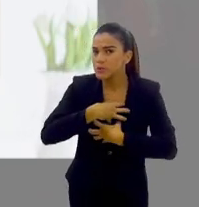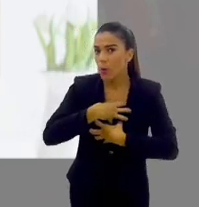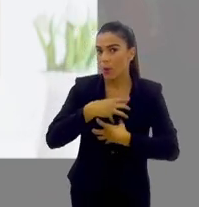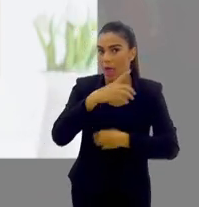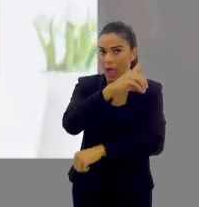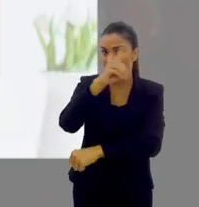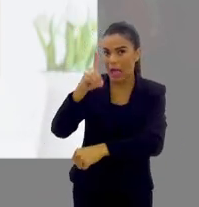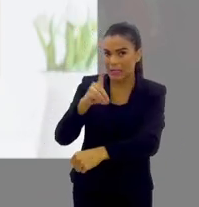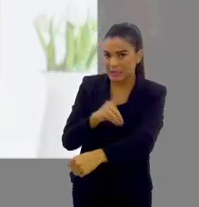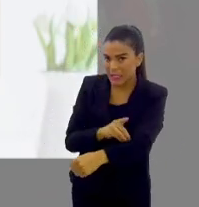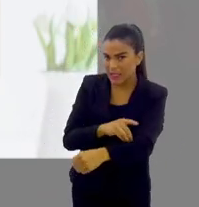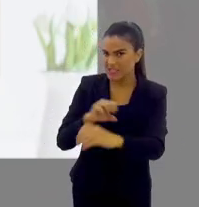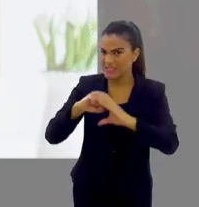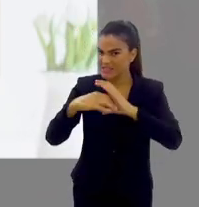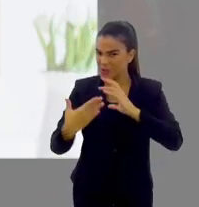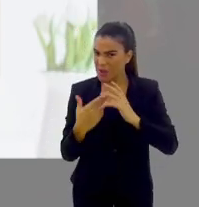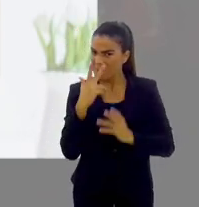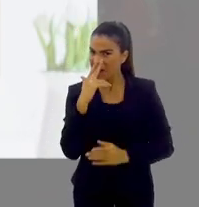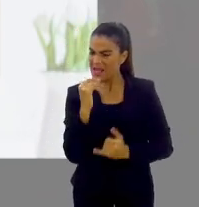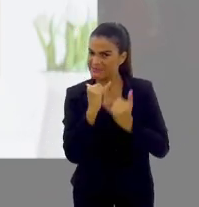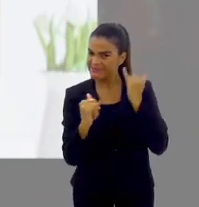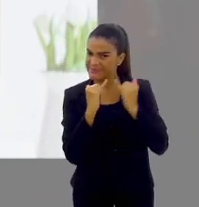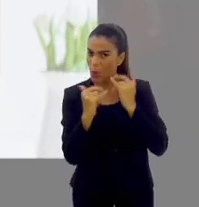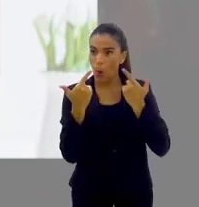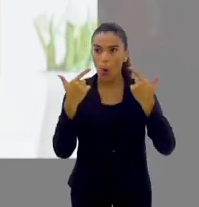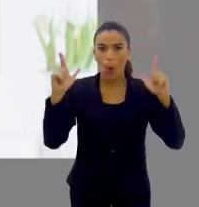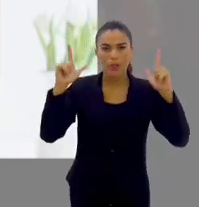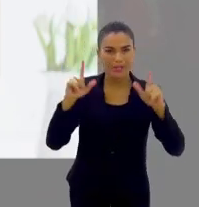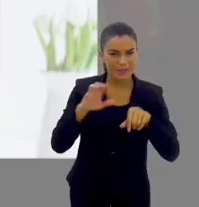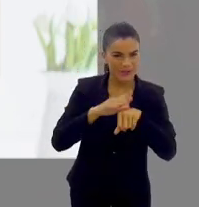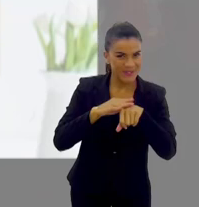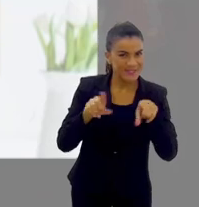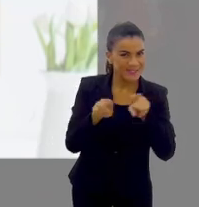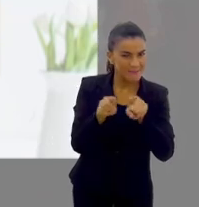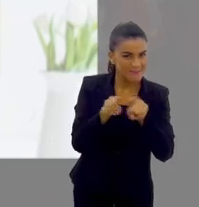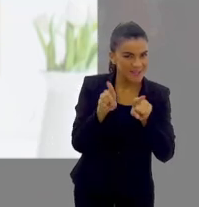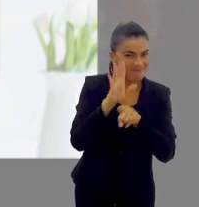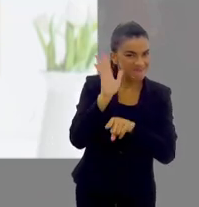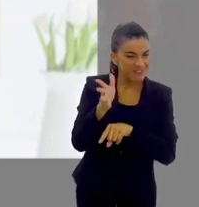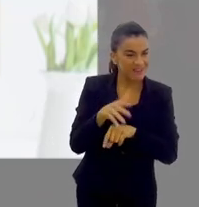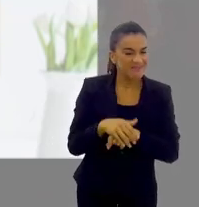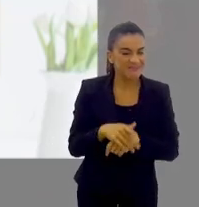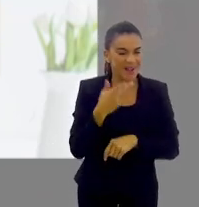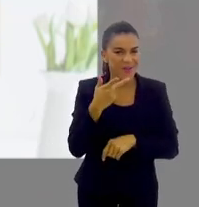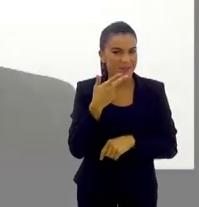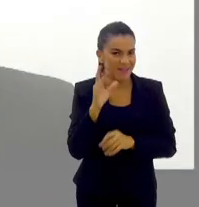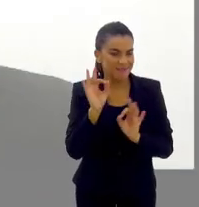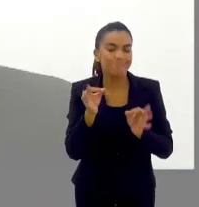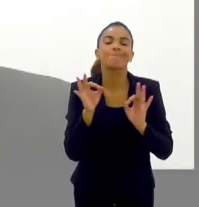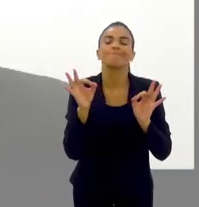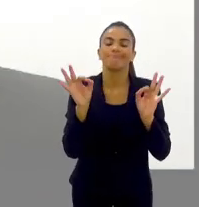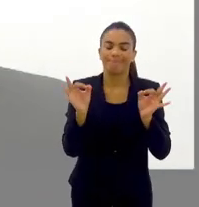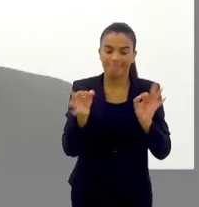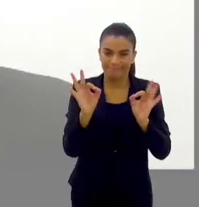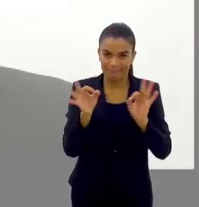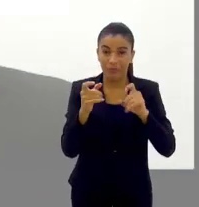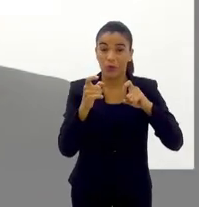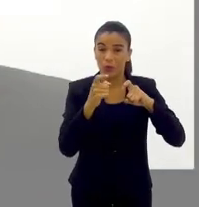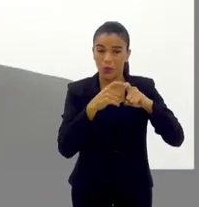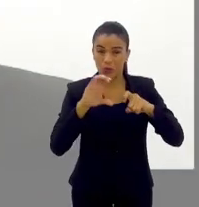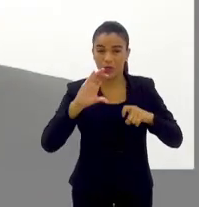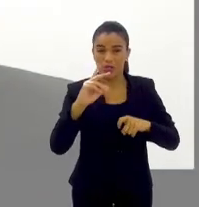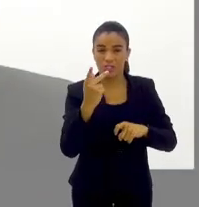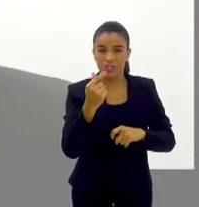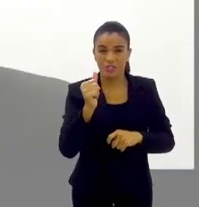sintomas, né? Porque a dengue, eu acho que os sintomas se assemelham a outras doenças também, como você mesmo aí já pontuou. Exatamente. Como o